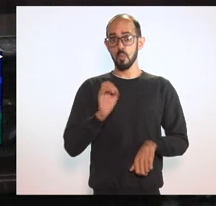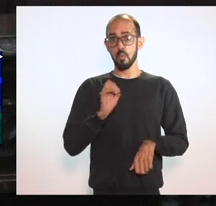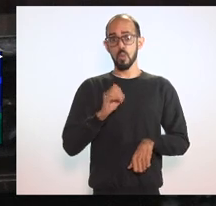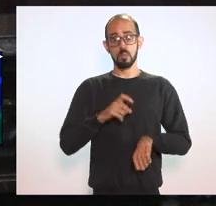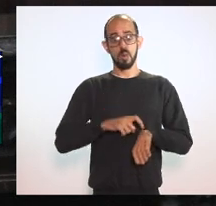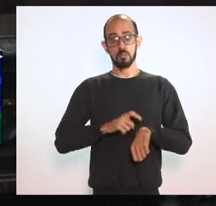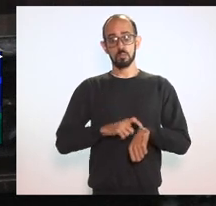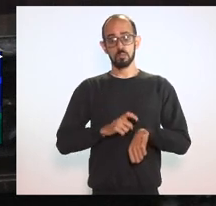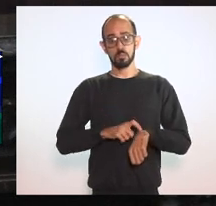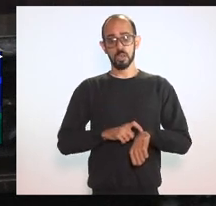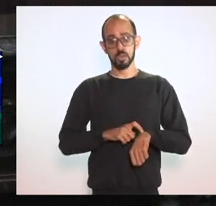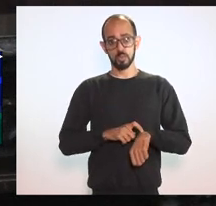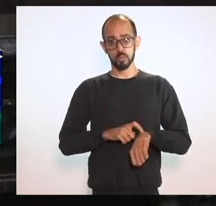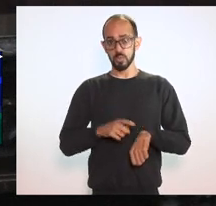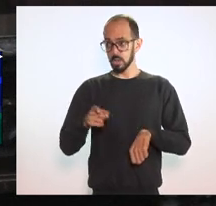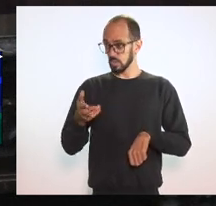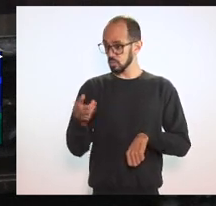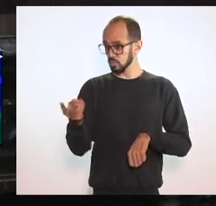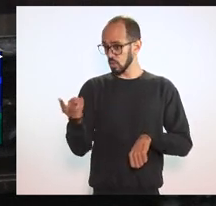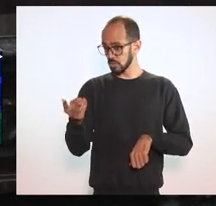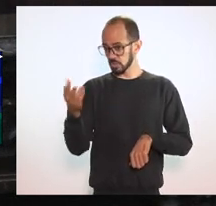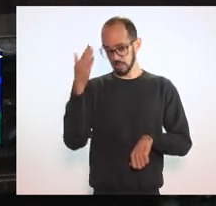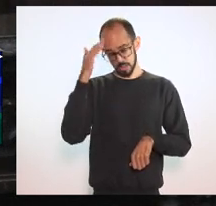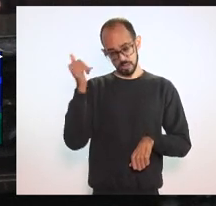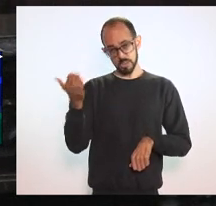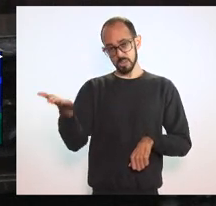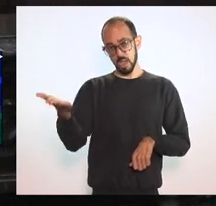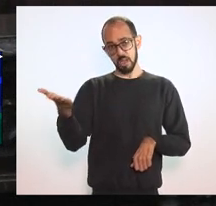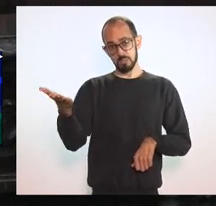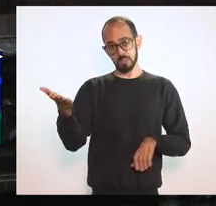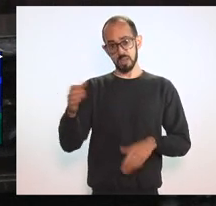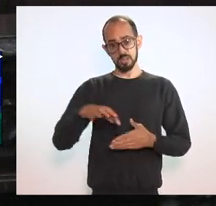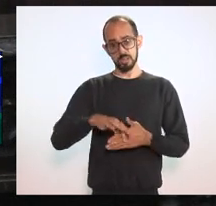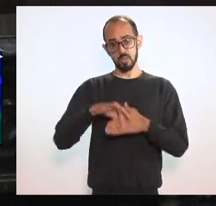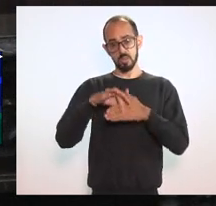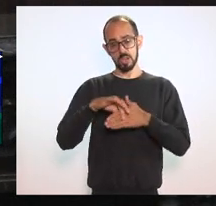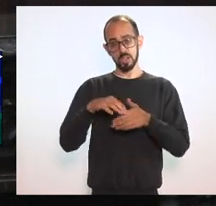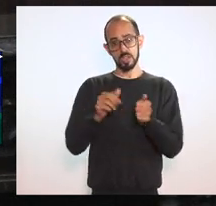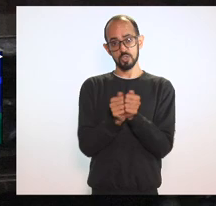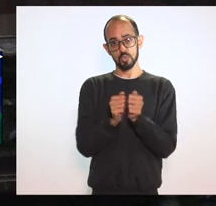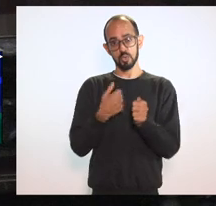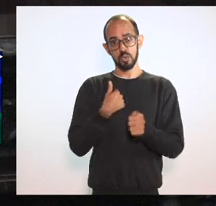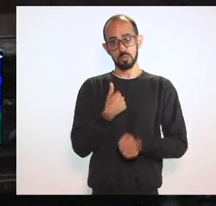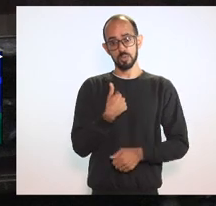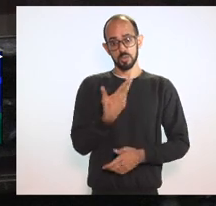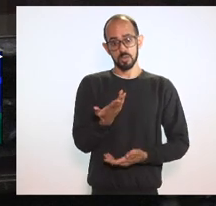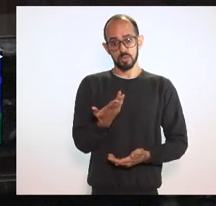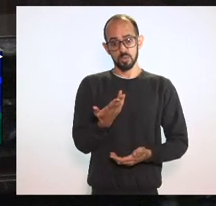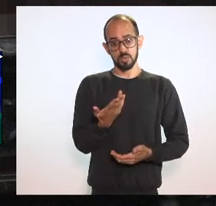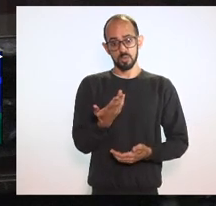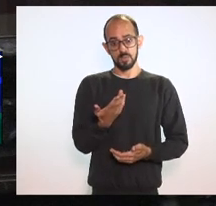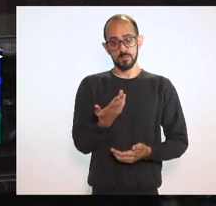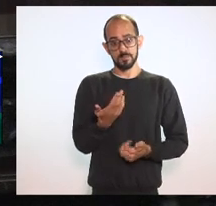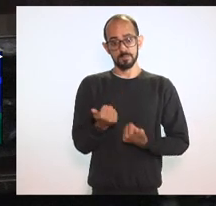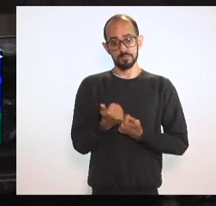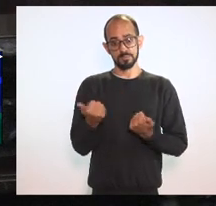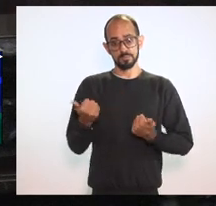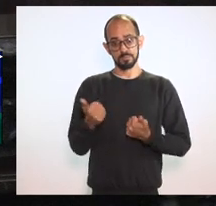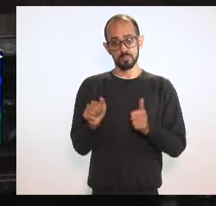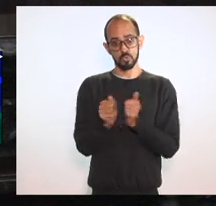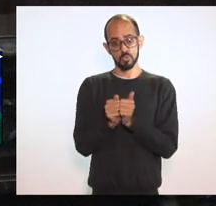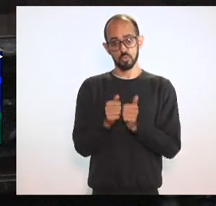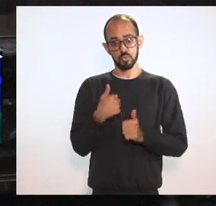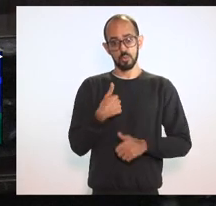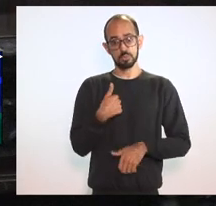colocado por favor os dois vice-líderes líderes colíderes da casa junto comigo sou colíderes comigo